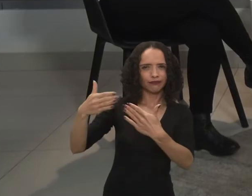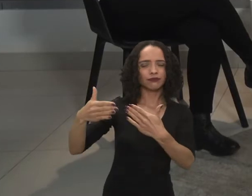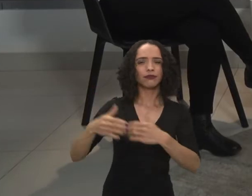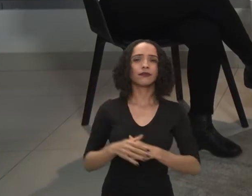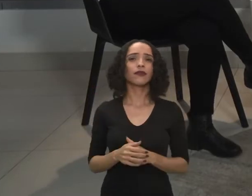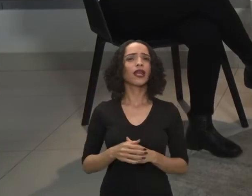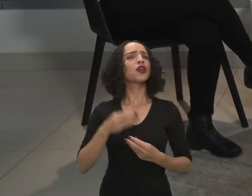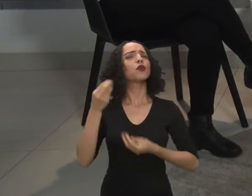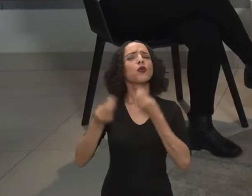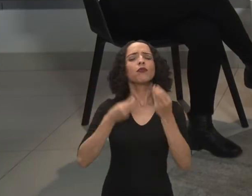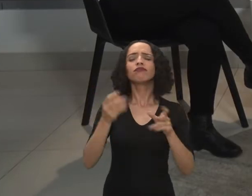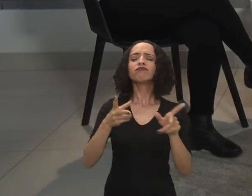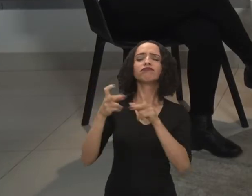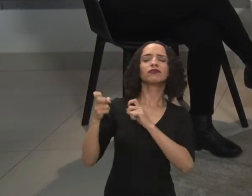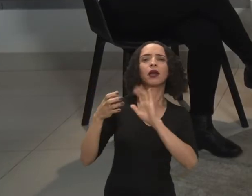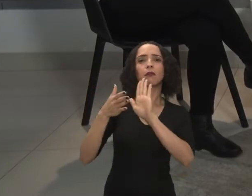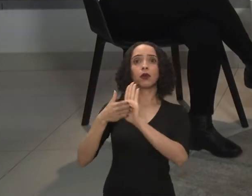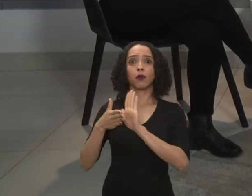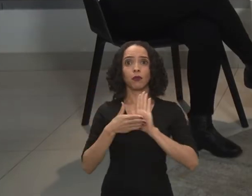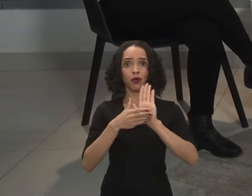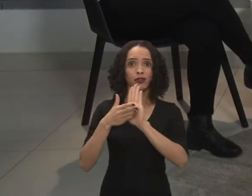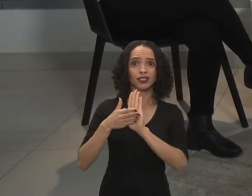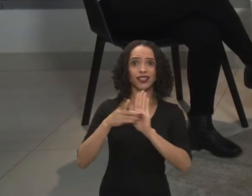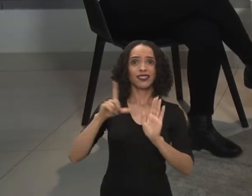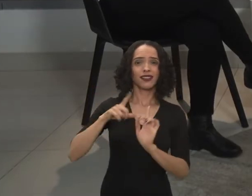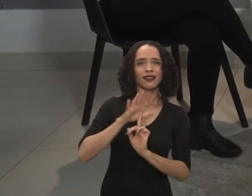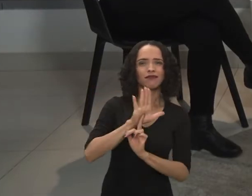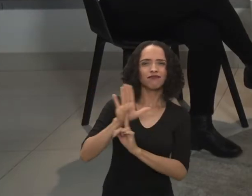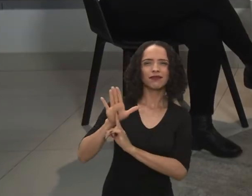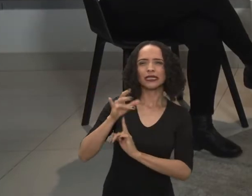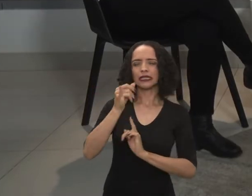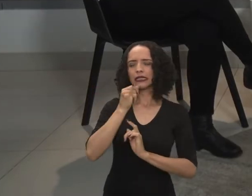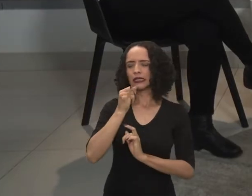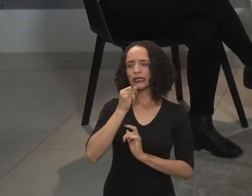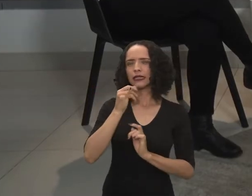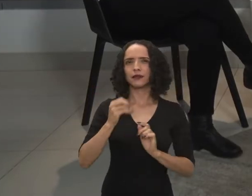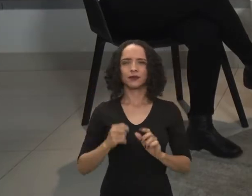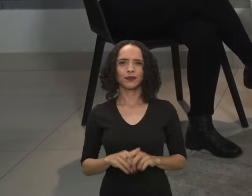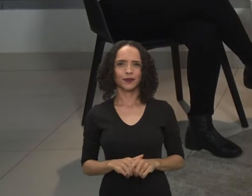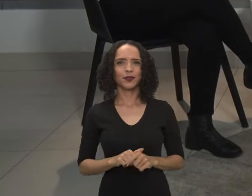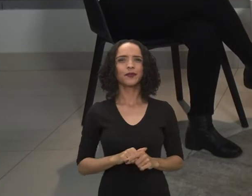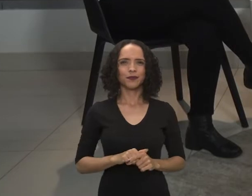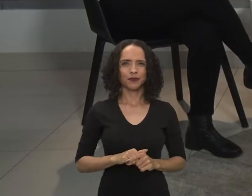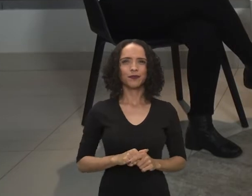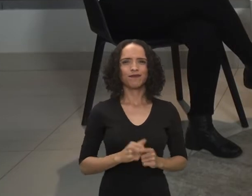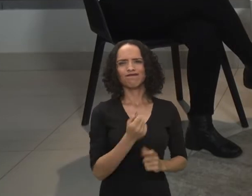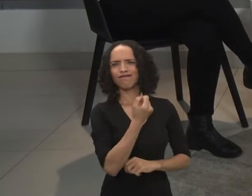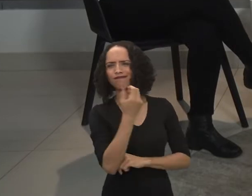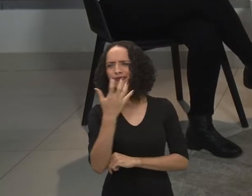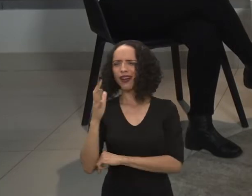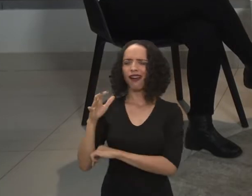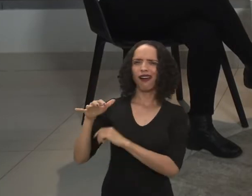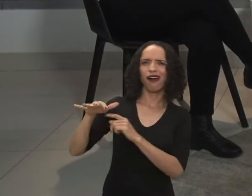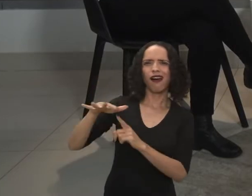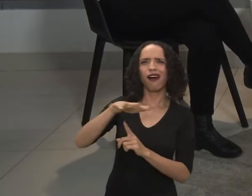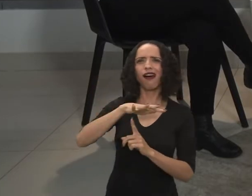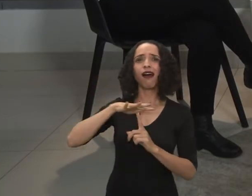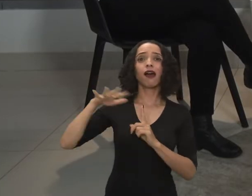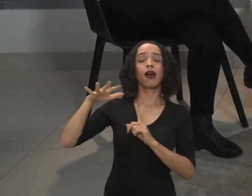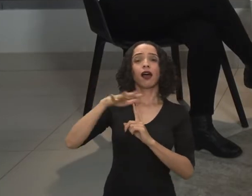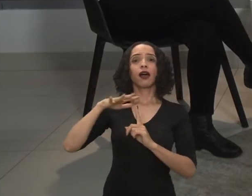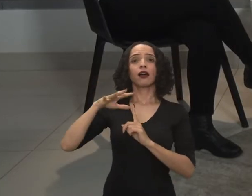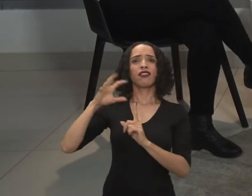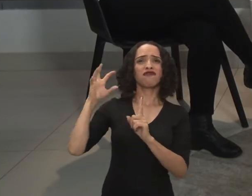propostas em relação a tornar a produção menos com menos impacto, né, ao